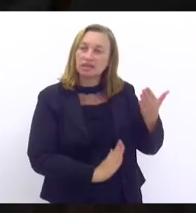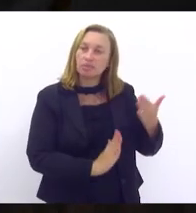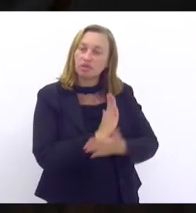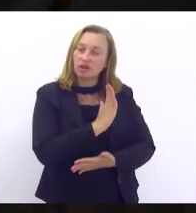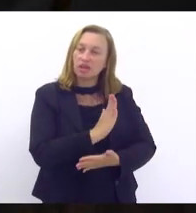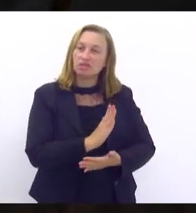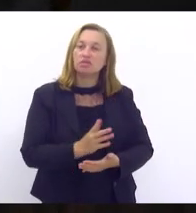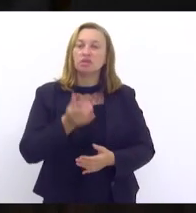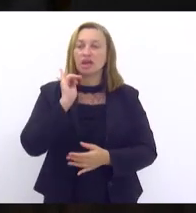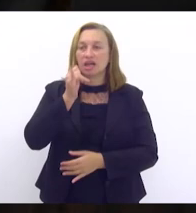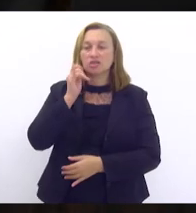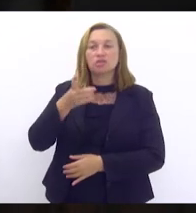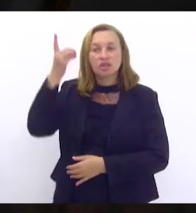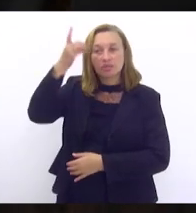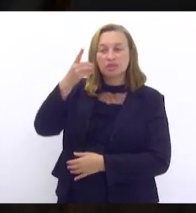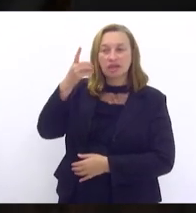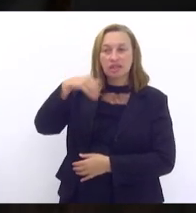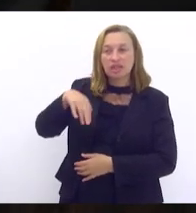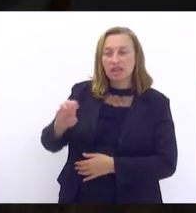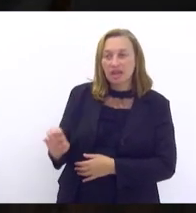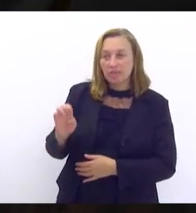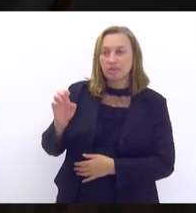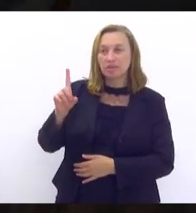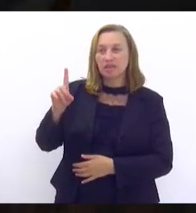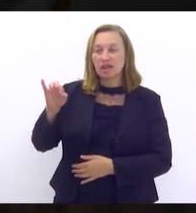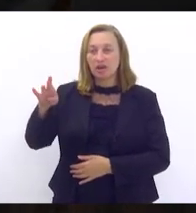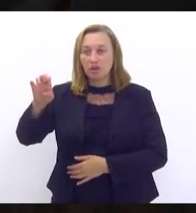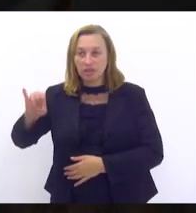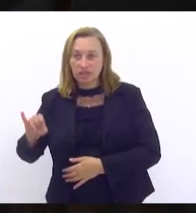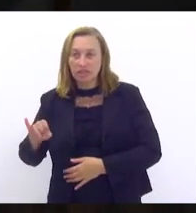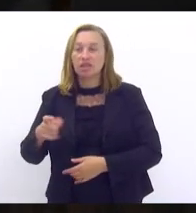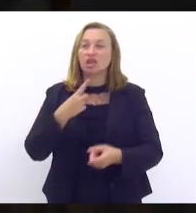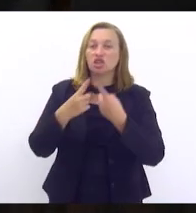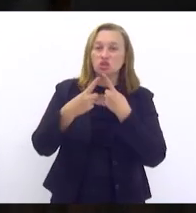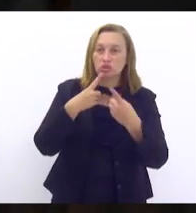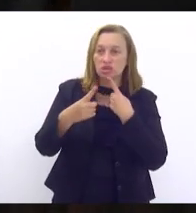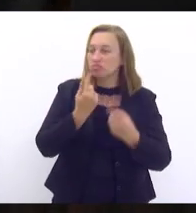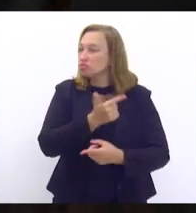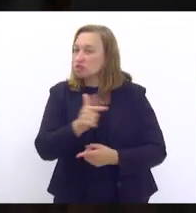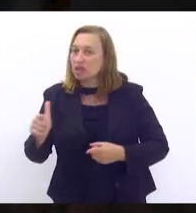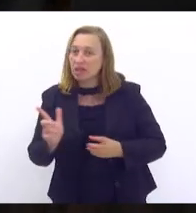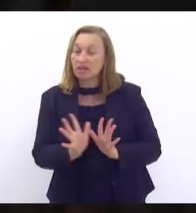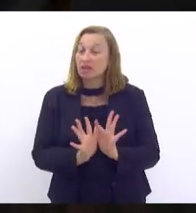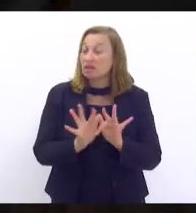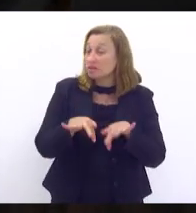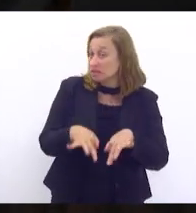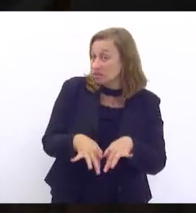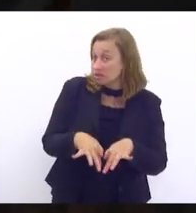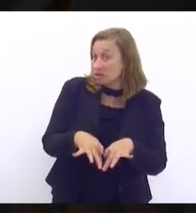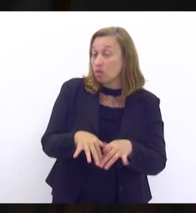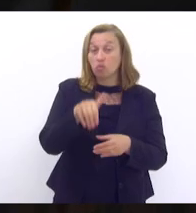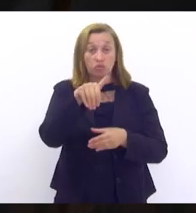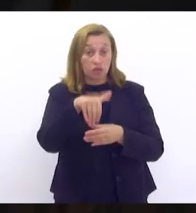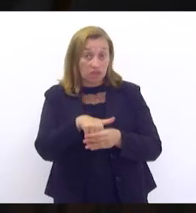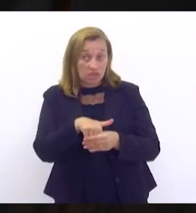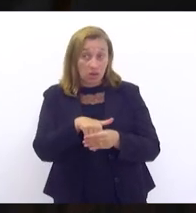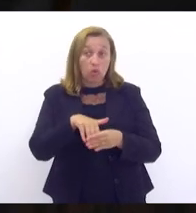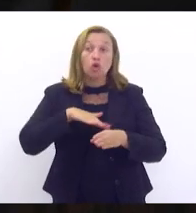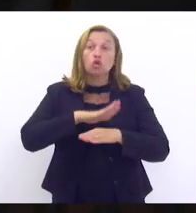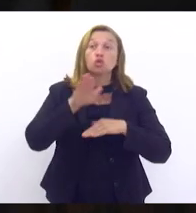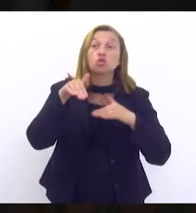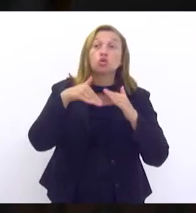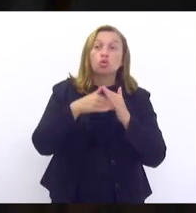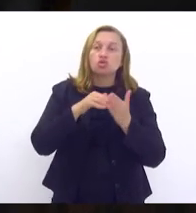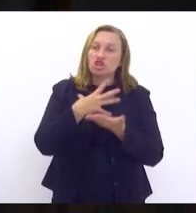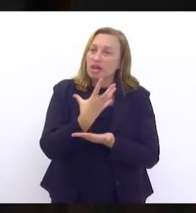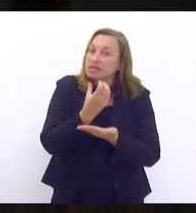favorável, relator deputado Guilherme Delaroli. Em discussão, não havendo quem queira discutir, encerrada a discussão. Em votação, senhores